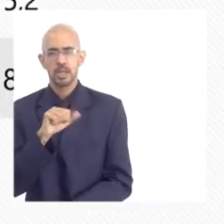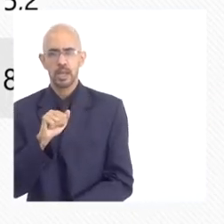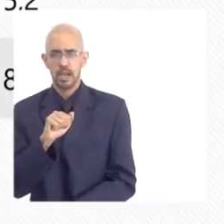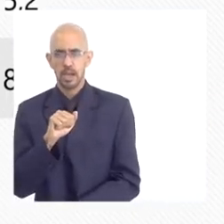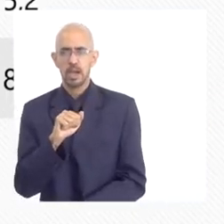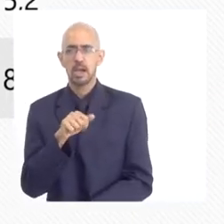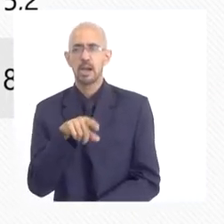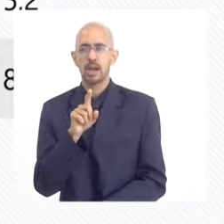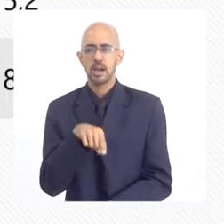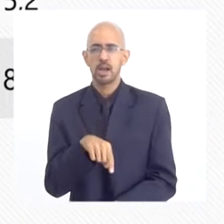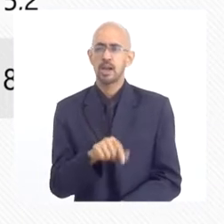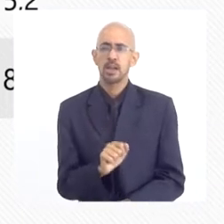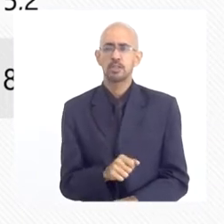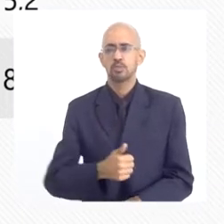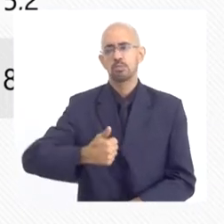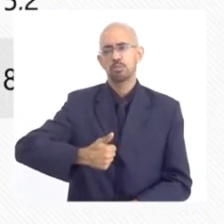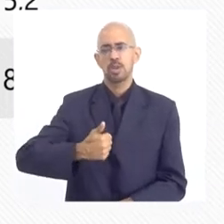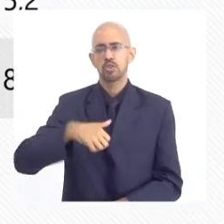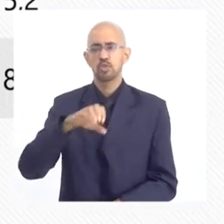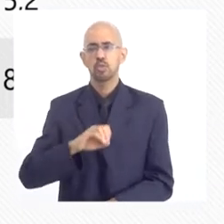previsão aí de 1º de outubro,